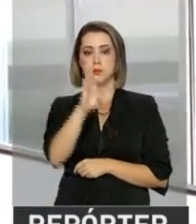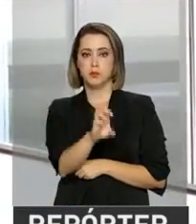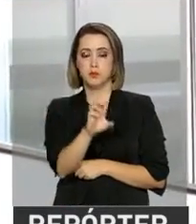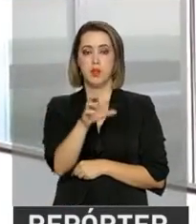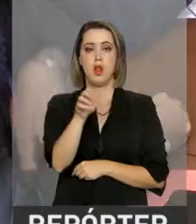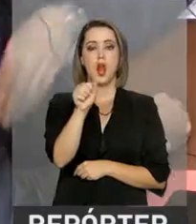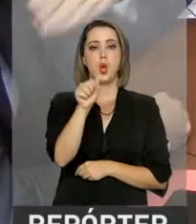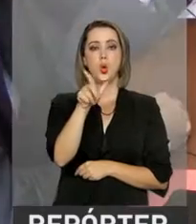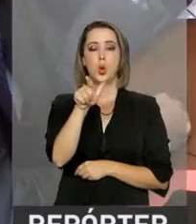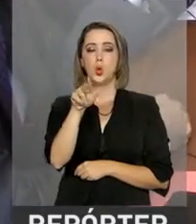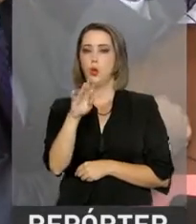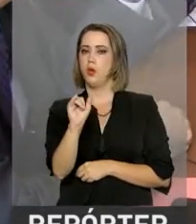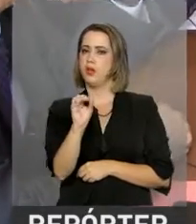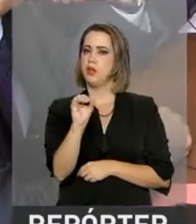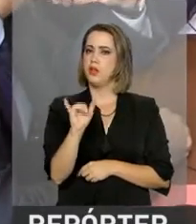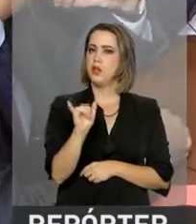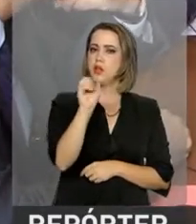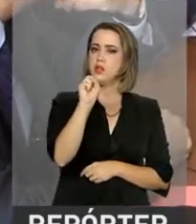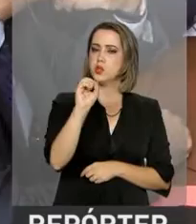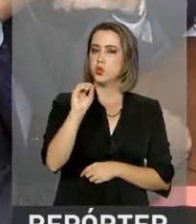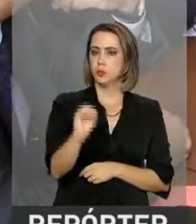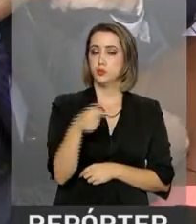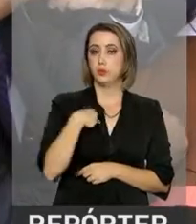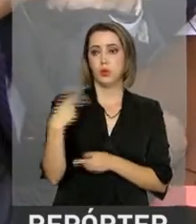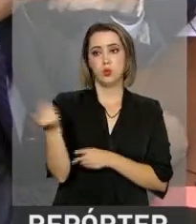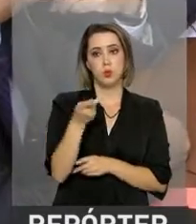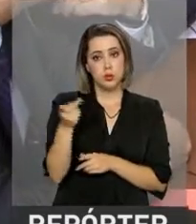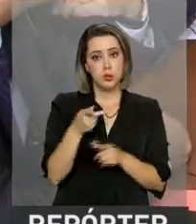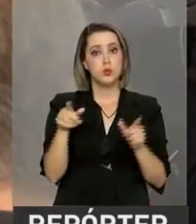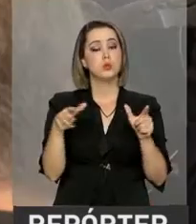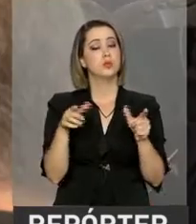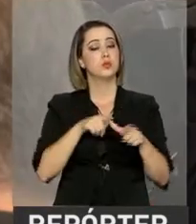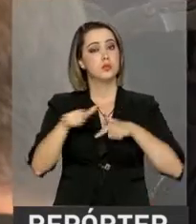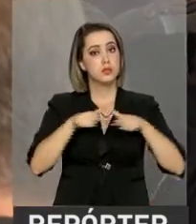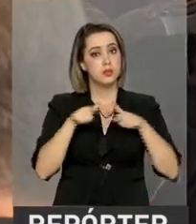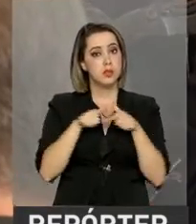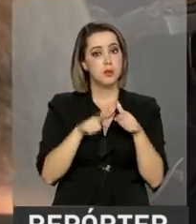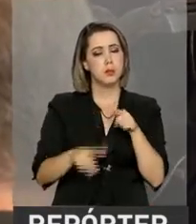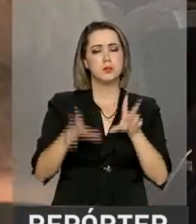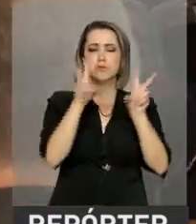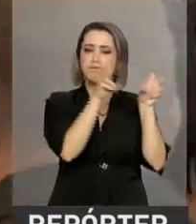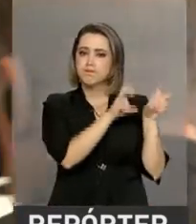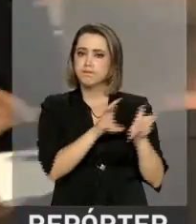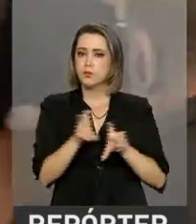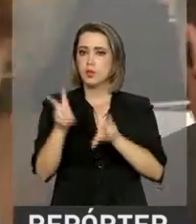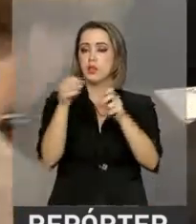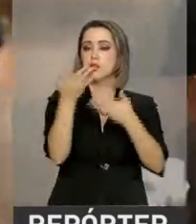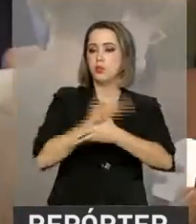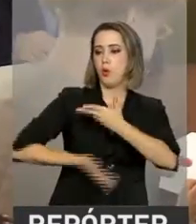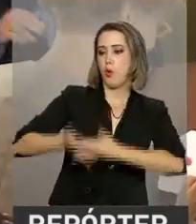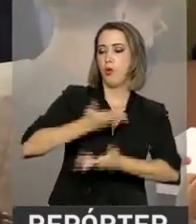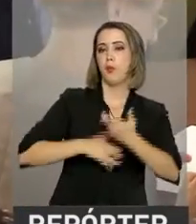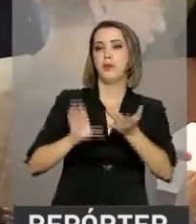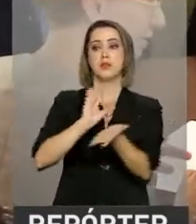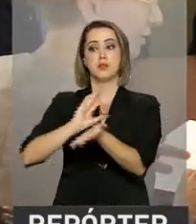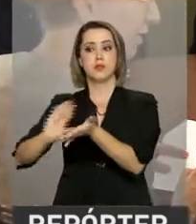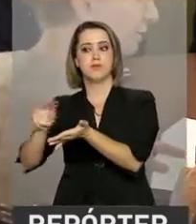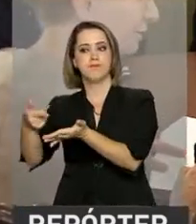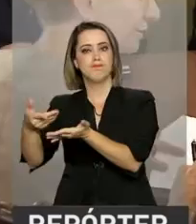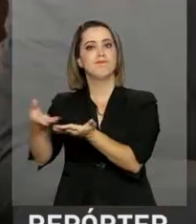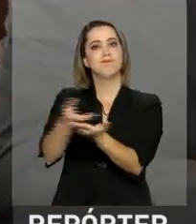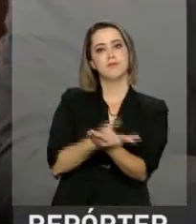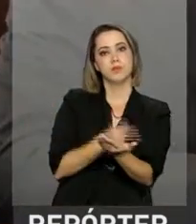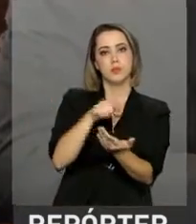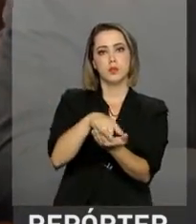itamaraty e durante o encontro de trabalho bilateral os chanceleres tratarão de temas como comércio investimentos e